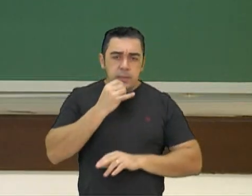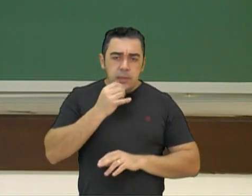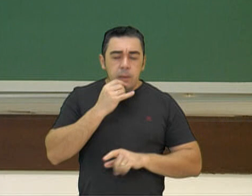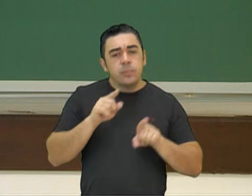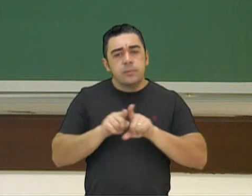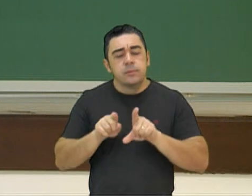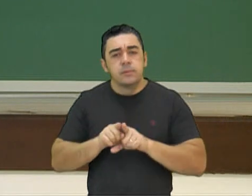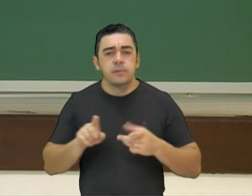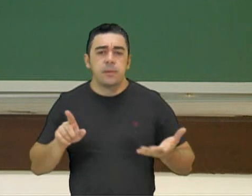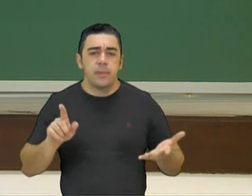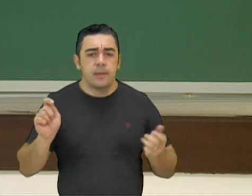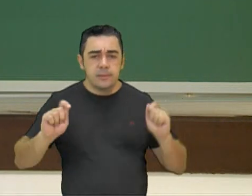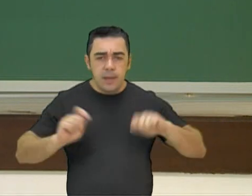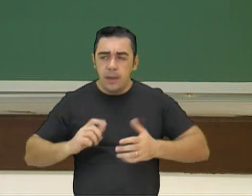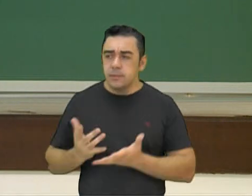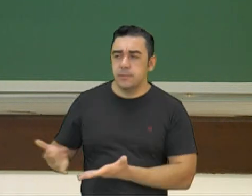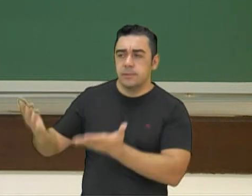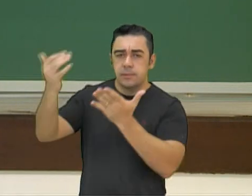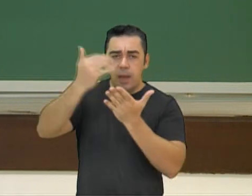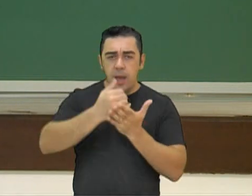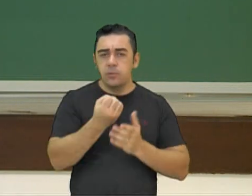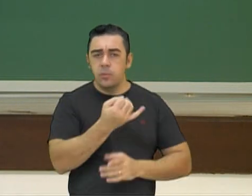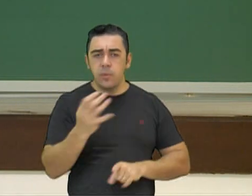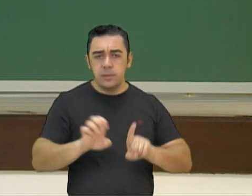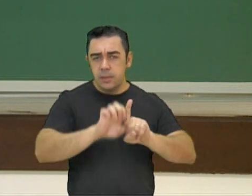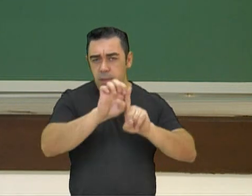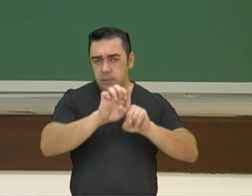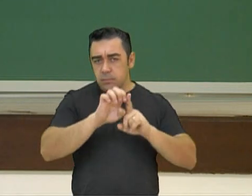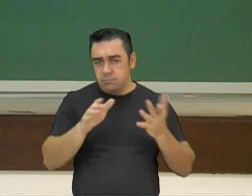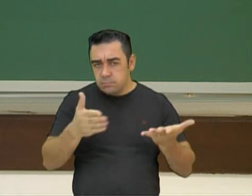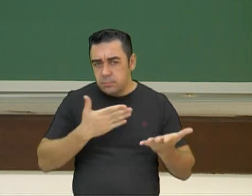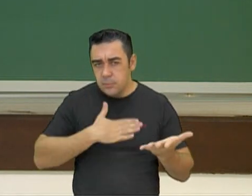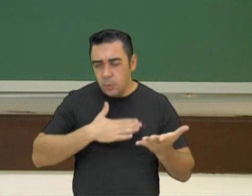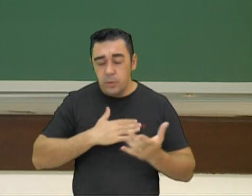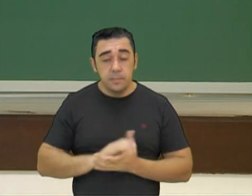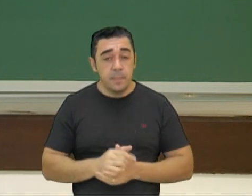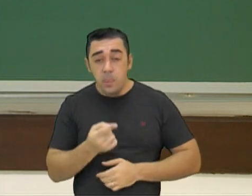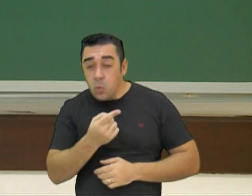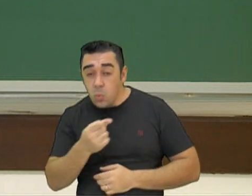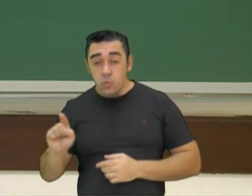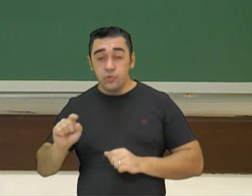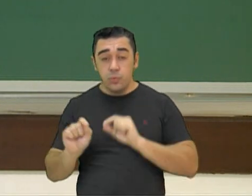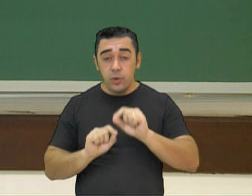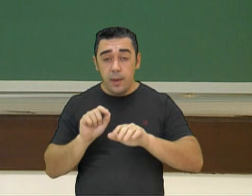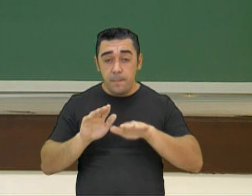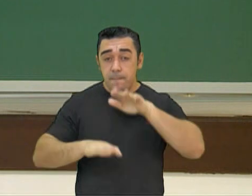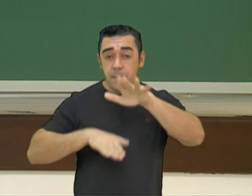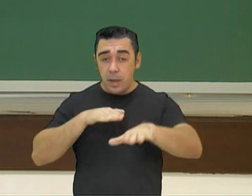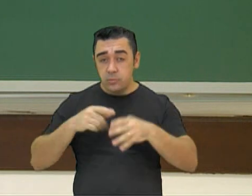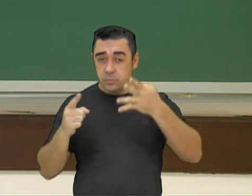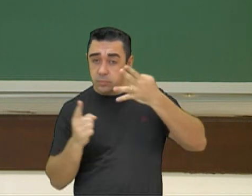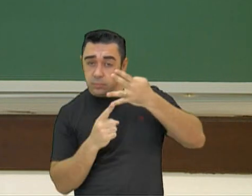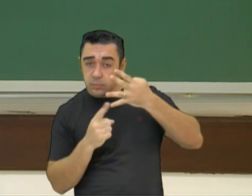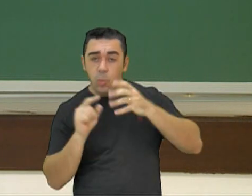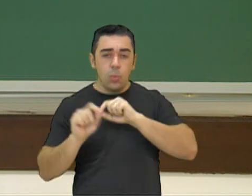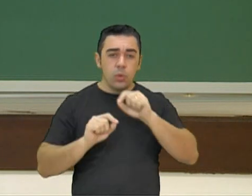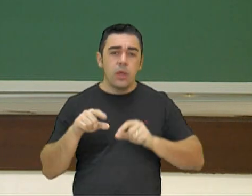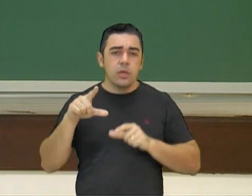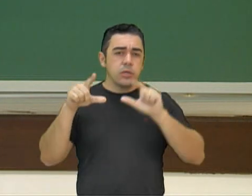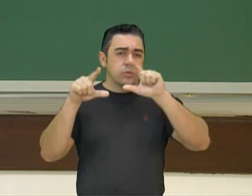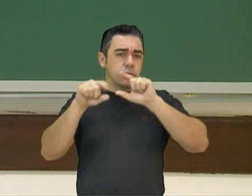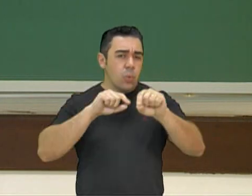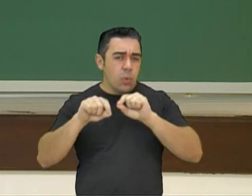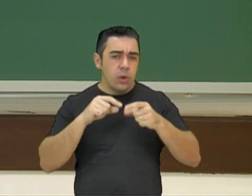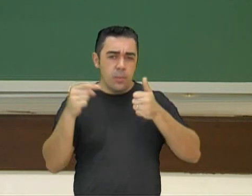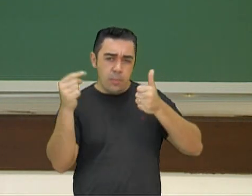como até dados estatísticos para trabalhar. Tranquilo? E aí, por último, discorra sobre os pontos escolhidos,